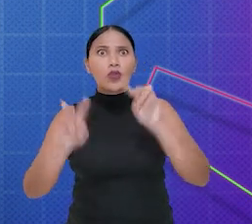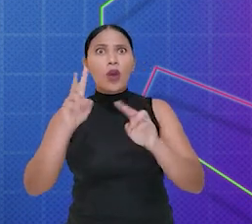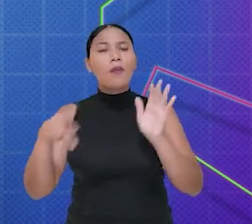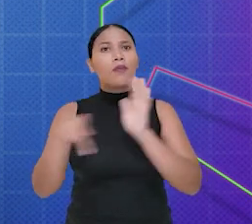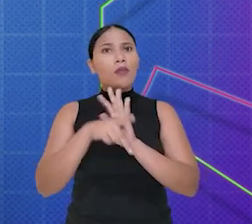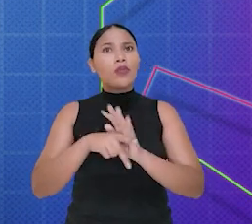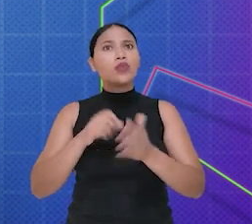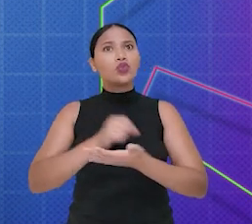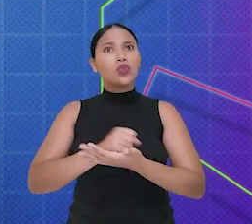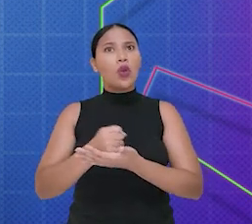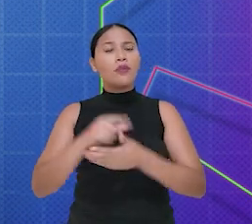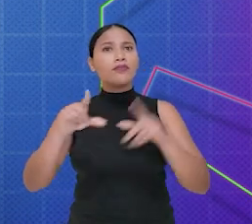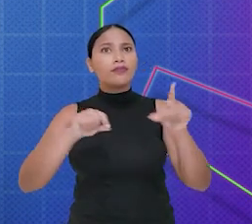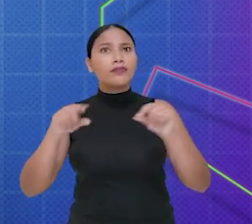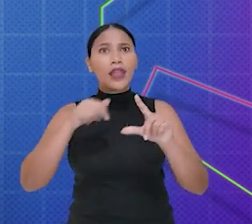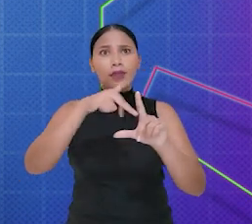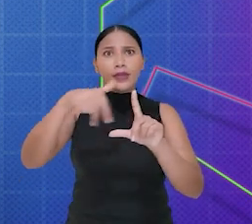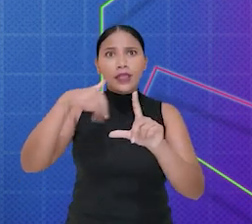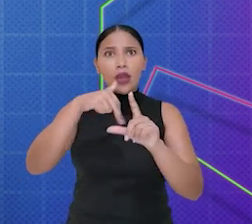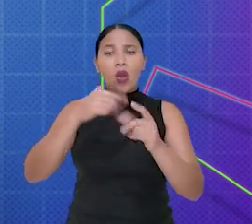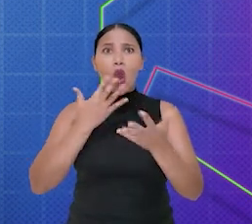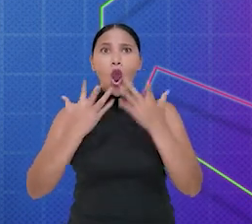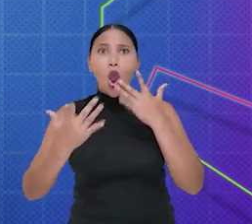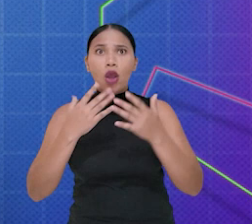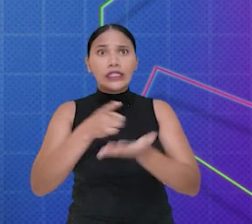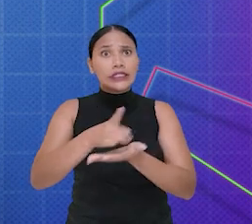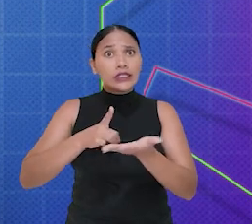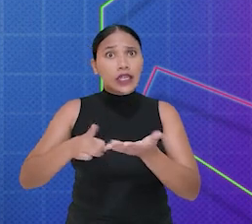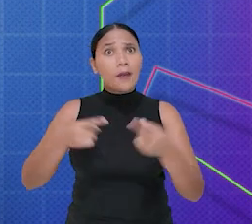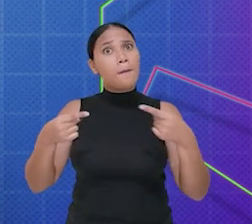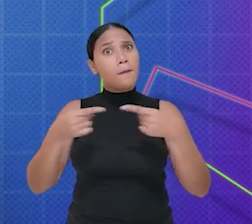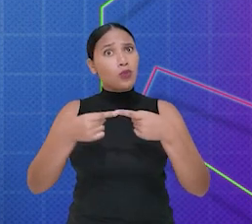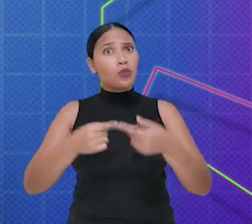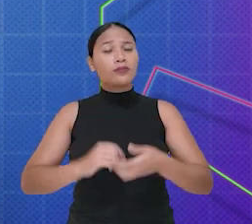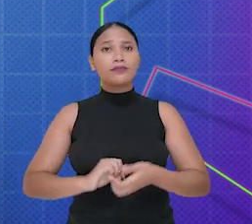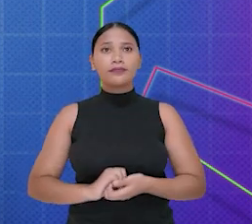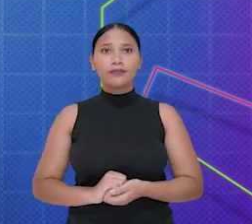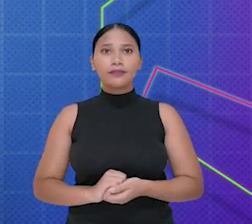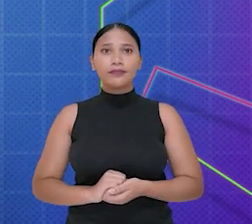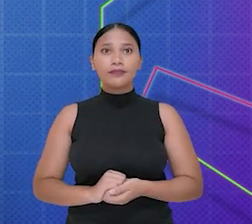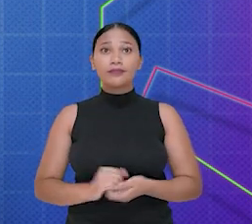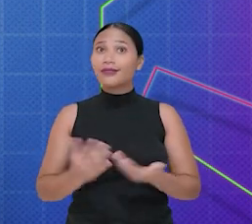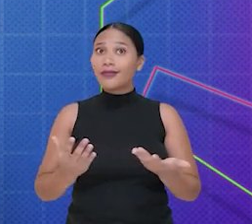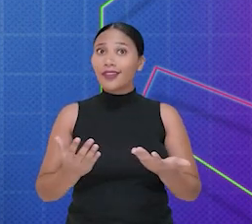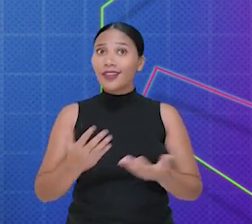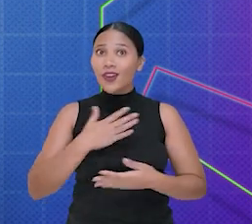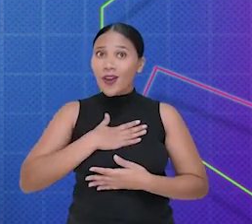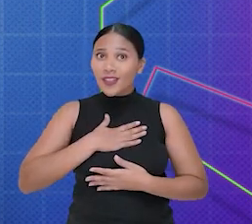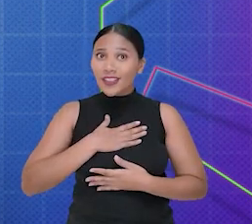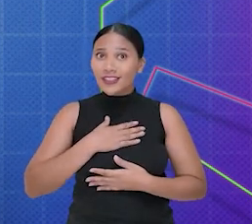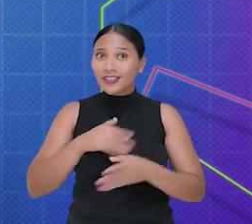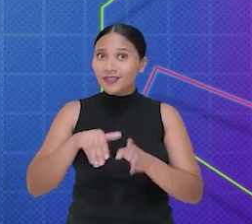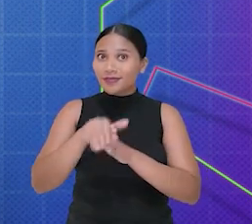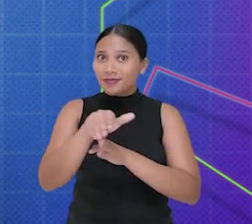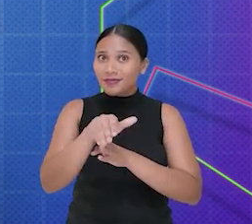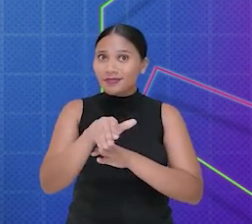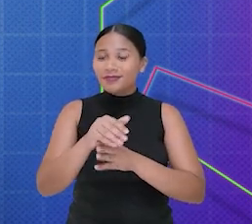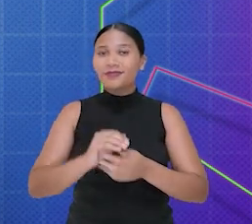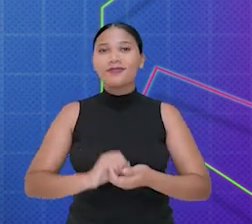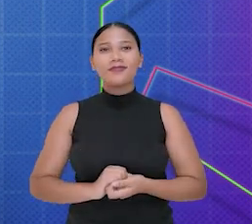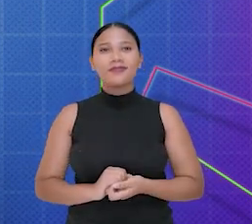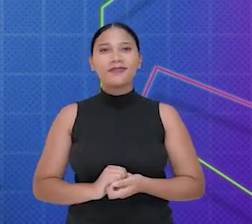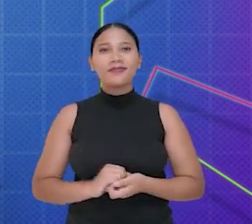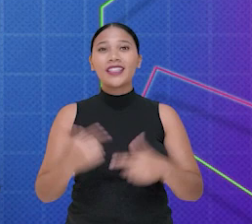com o jogo. Isso inclui a escolha de estilo de animação, cores e designs de personagens. E aí, vocês gostaram das